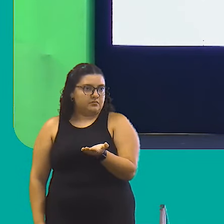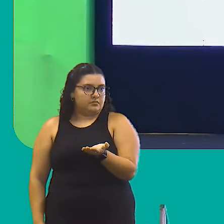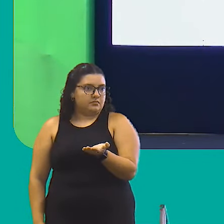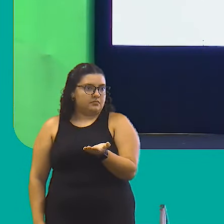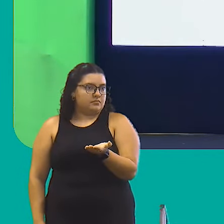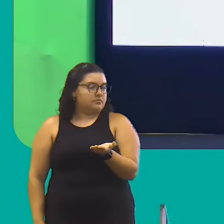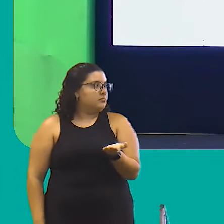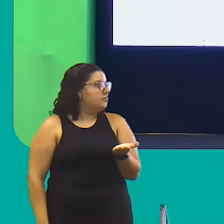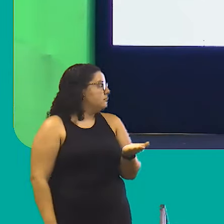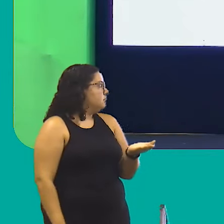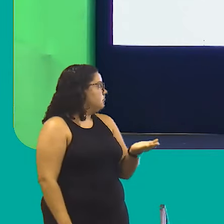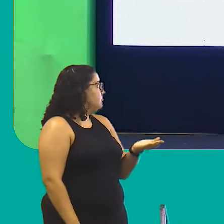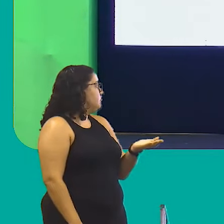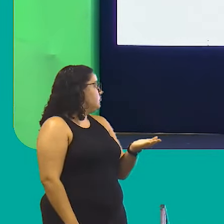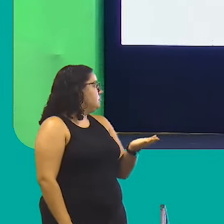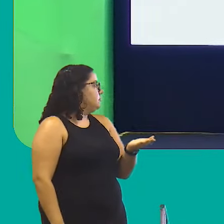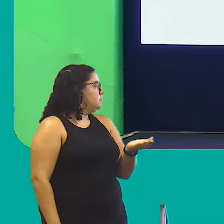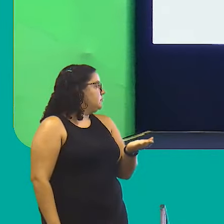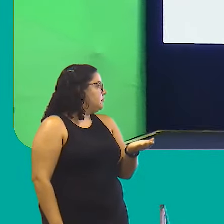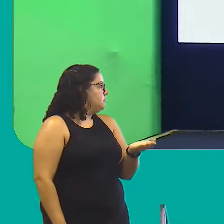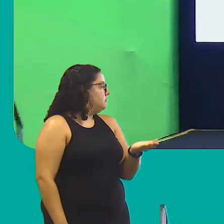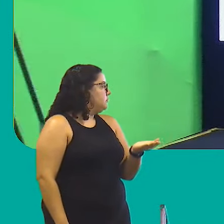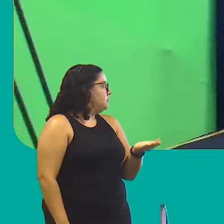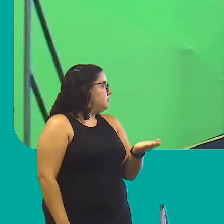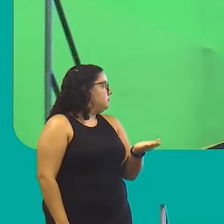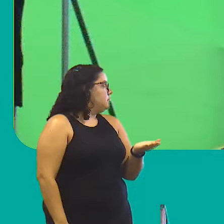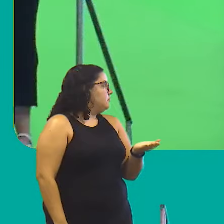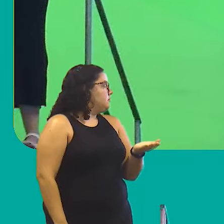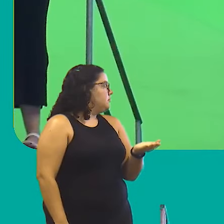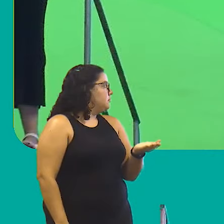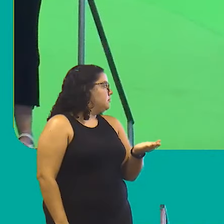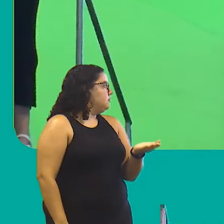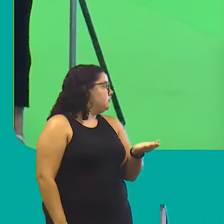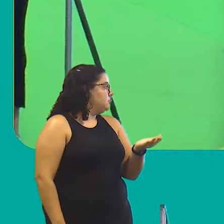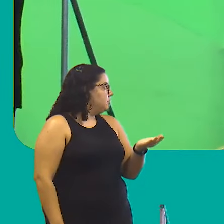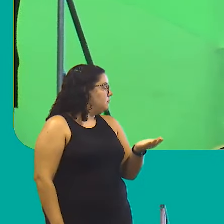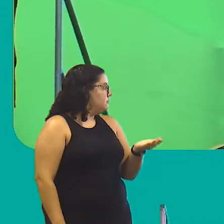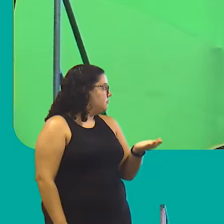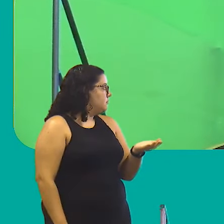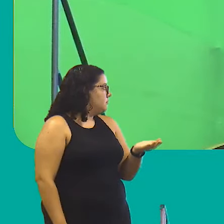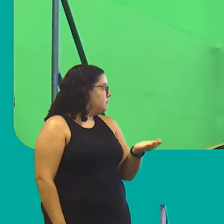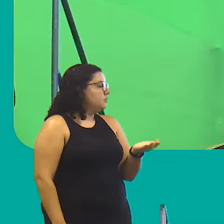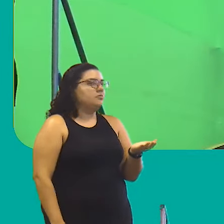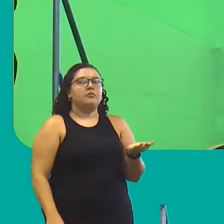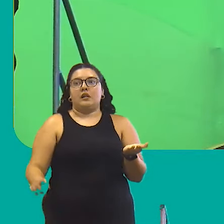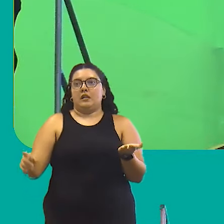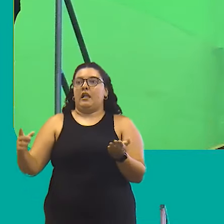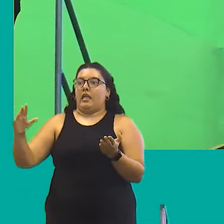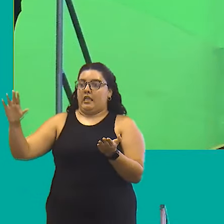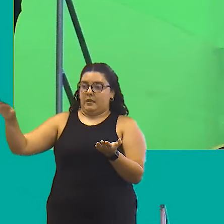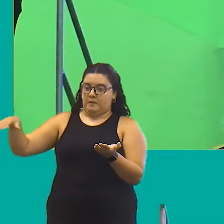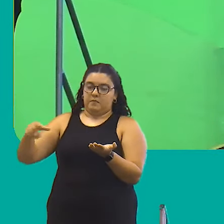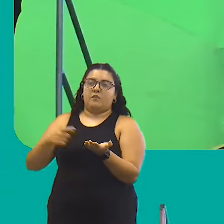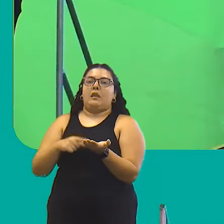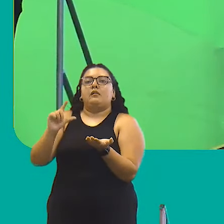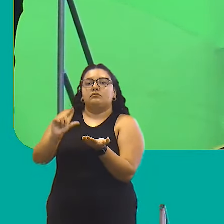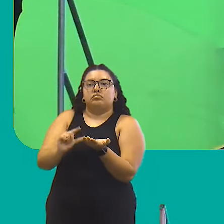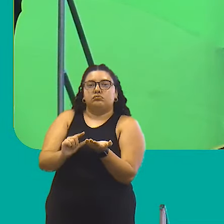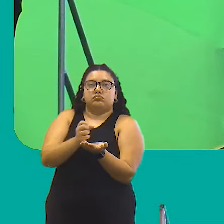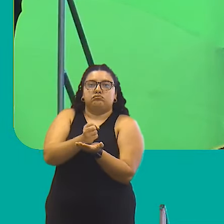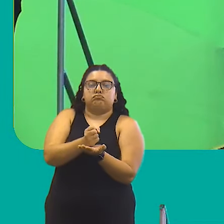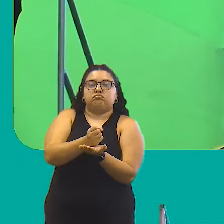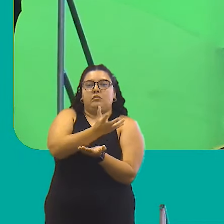Então, o que acontece? Ele tem que entrar com menos energia num e sair